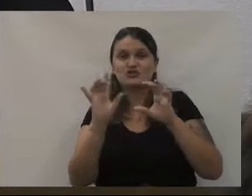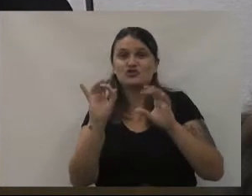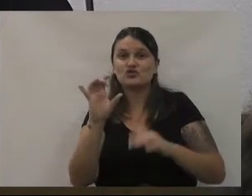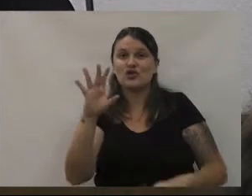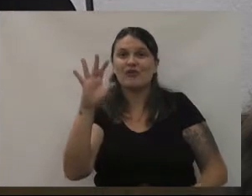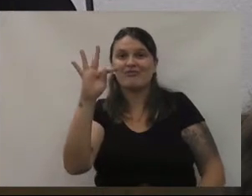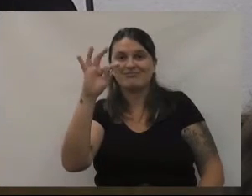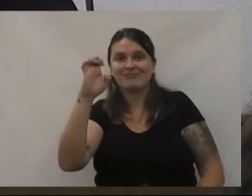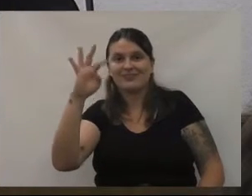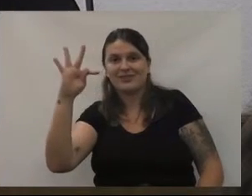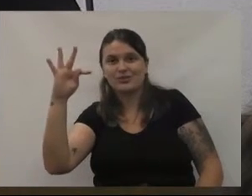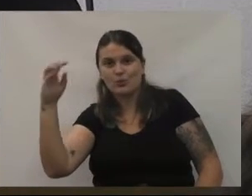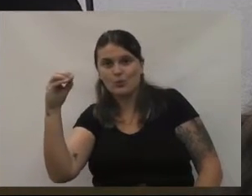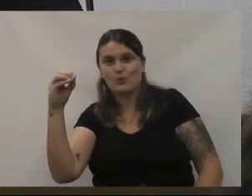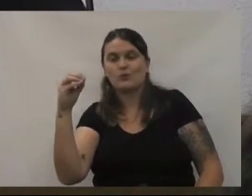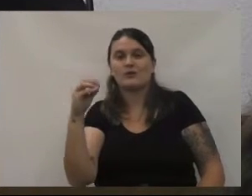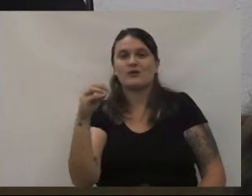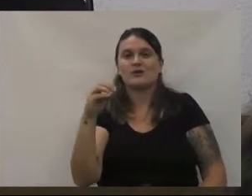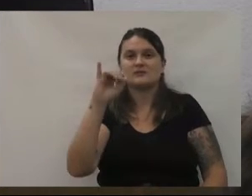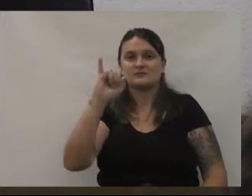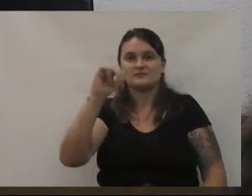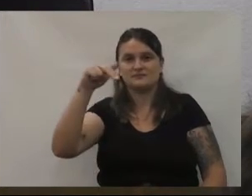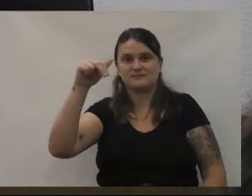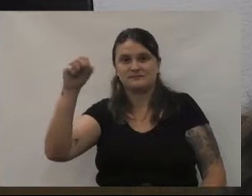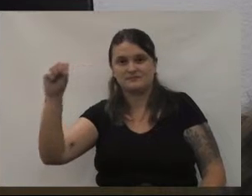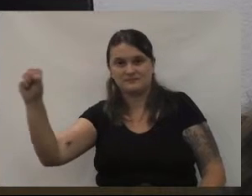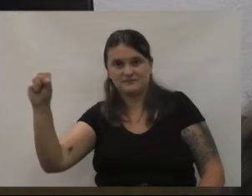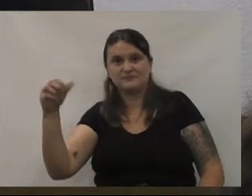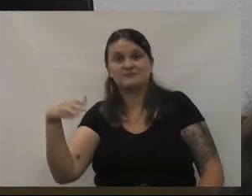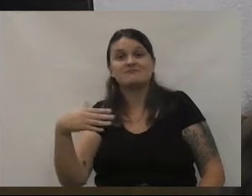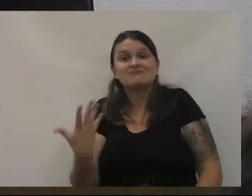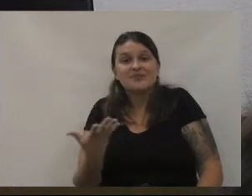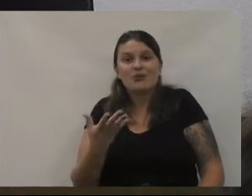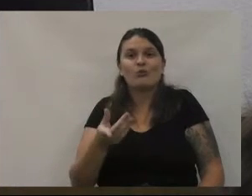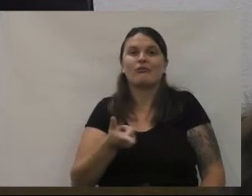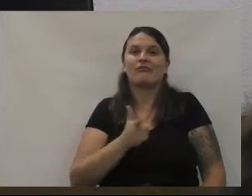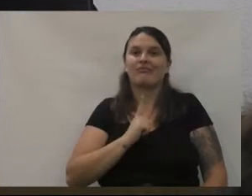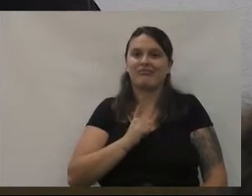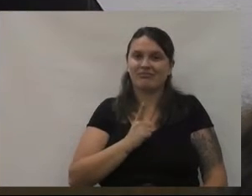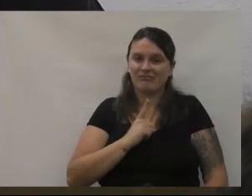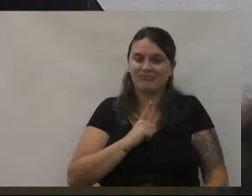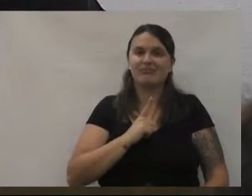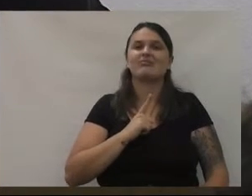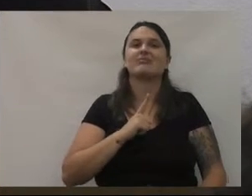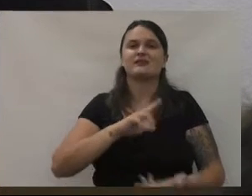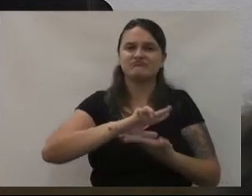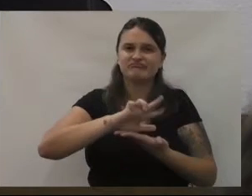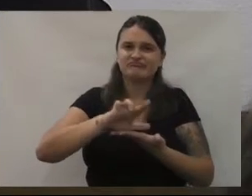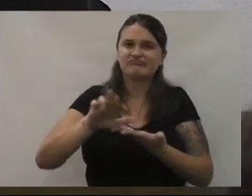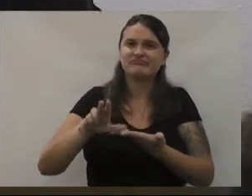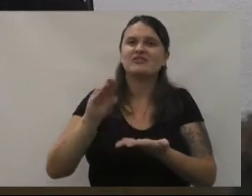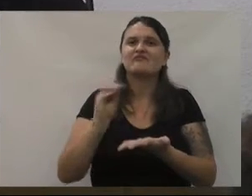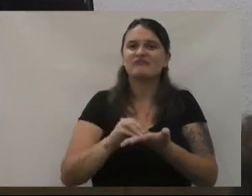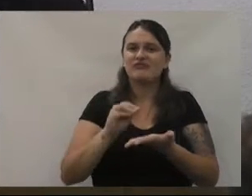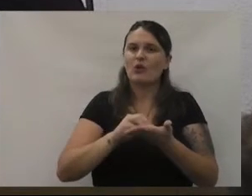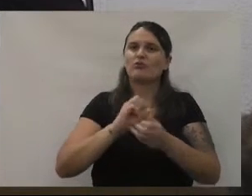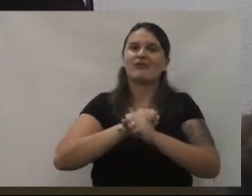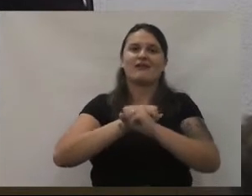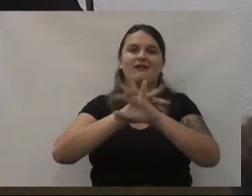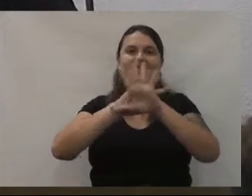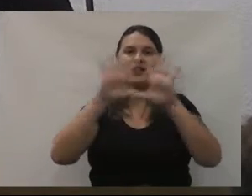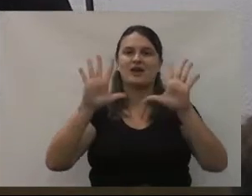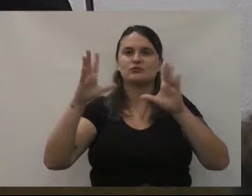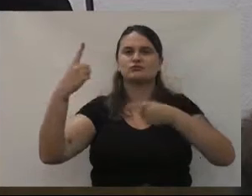teto do INSS. Então, existe muita falta de transparência